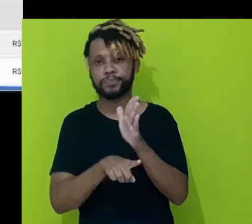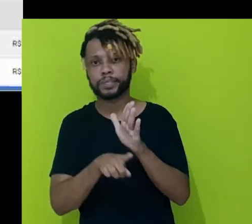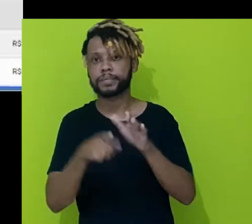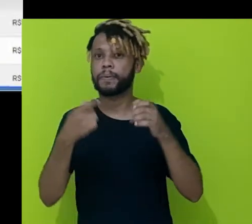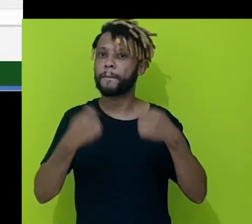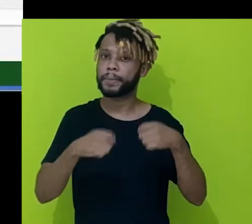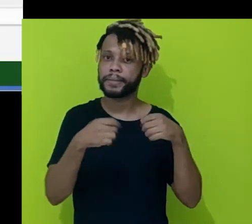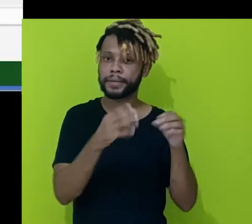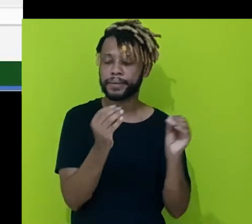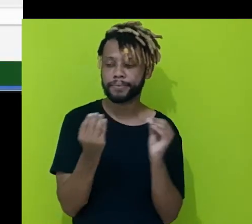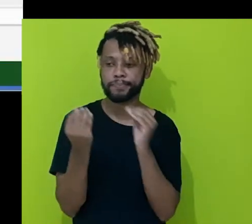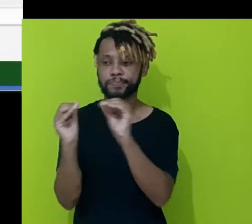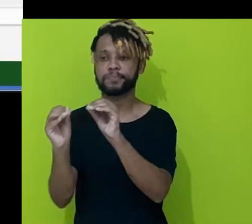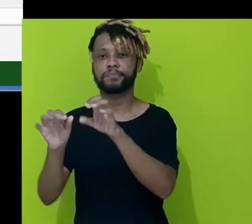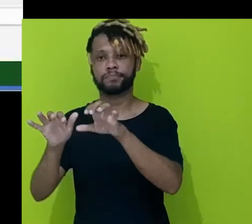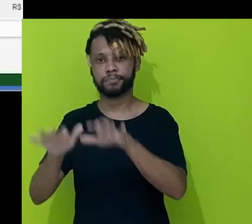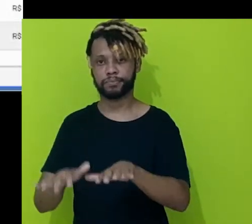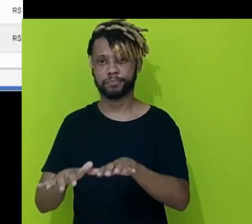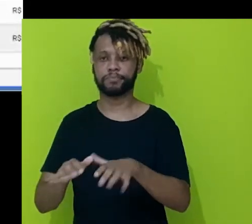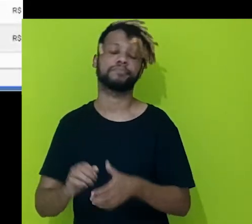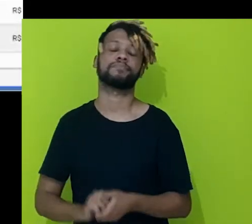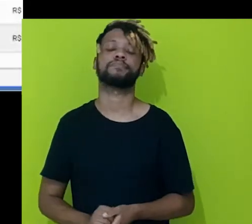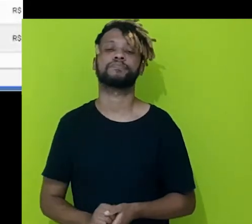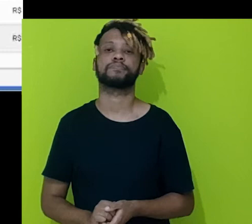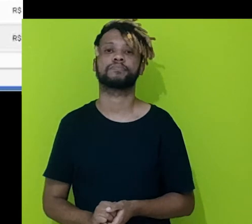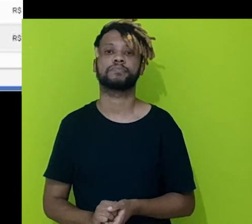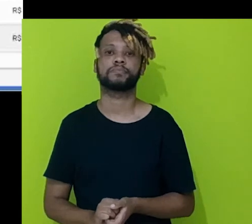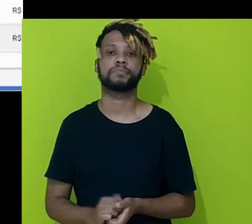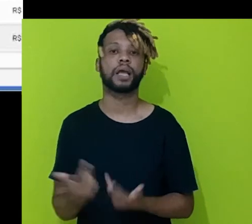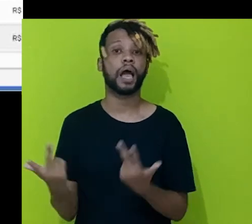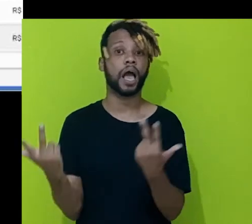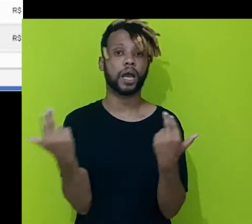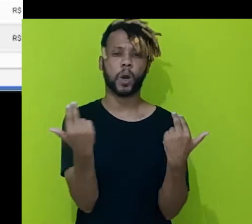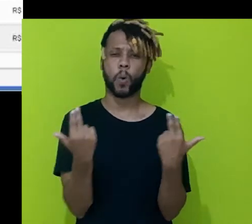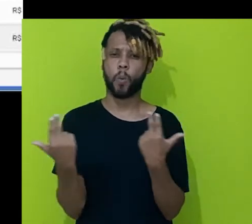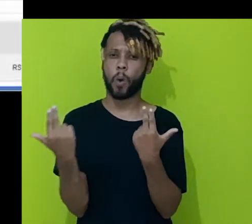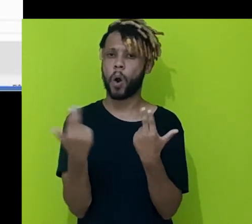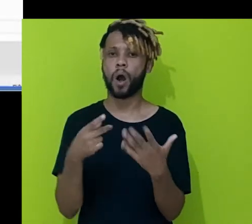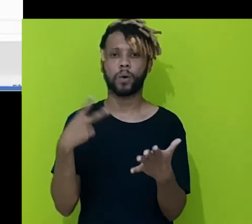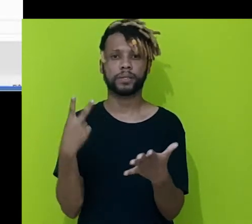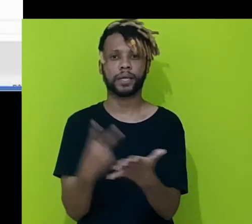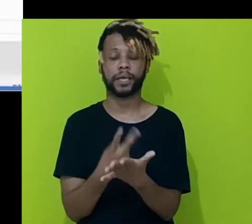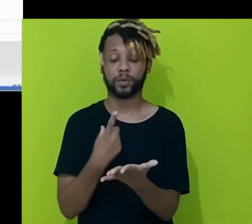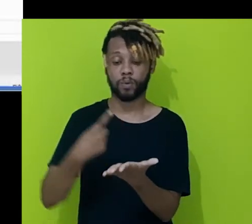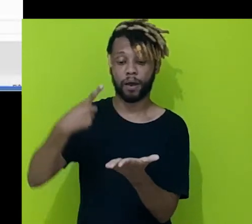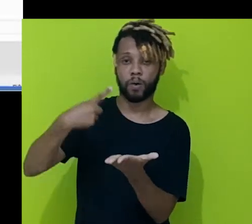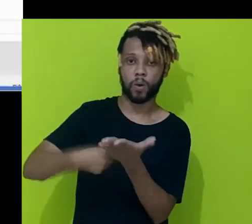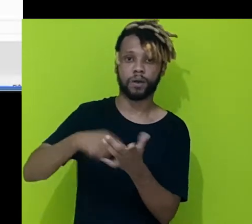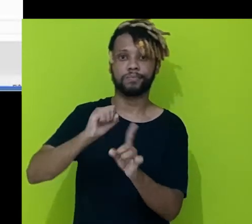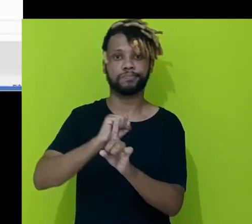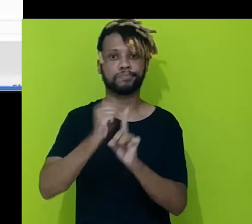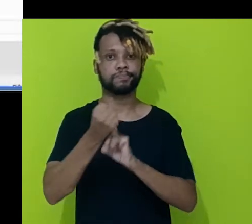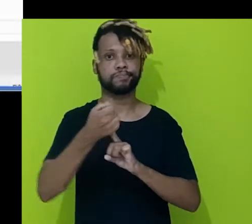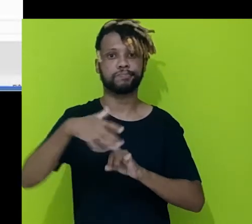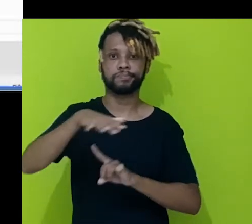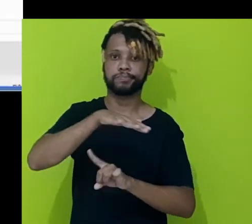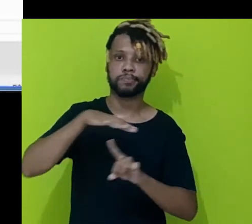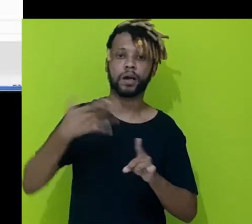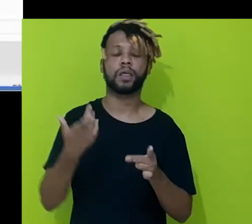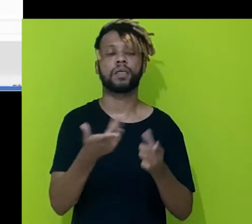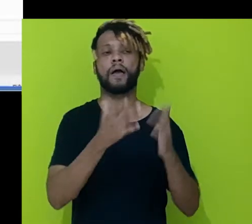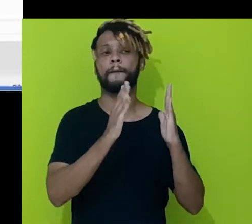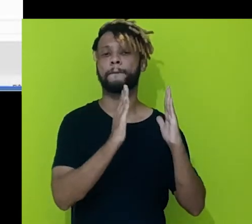cadastrar. Mesma coisa acontece com a contrapartida. Está aqui o estado do Rio de Janeiro, todas as